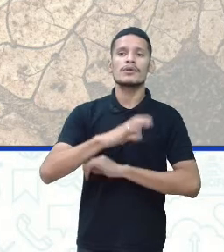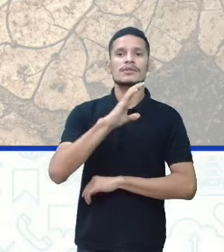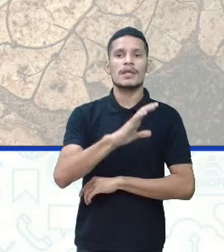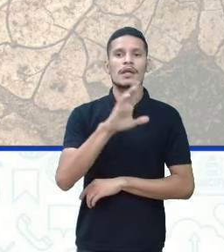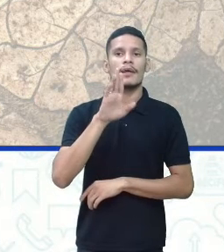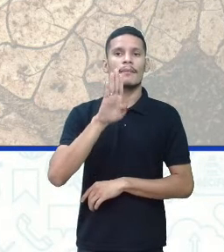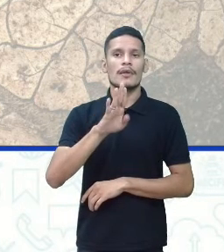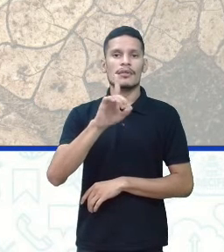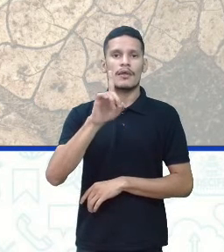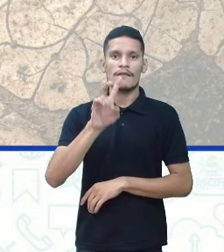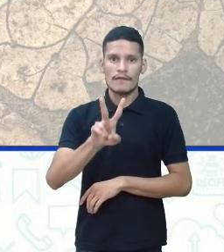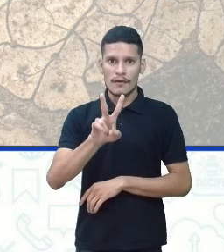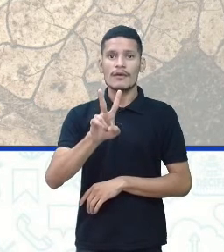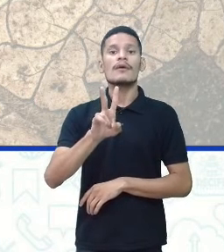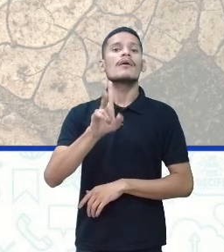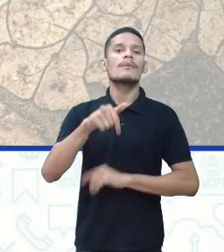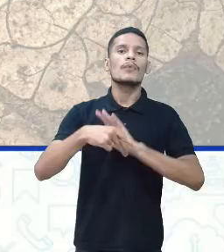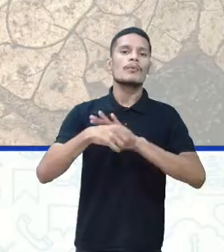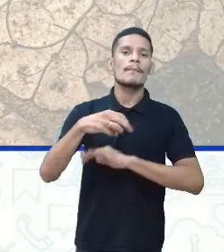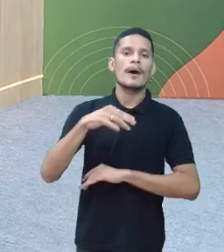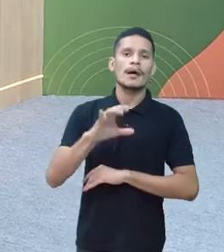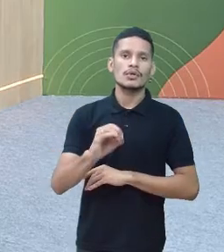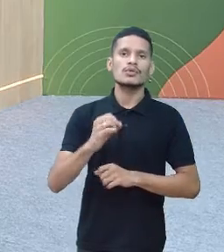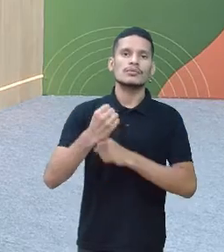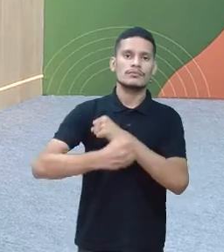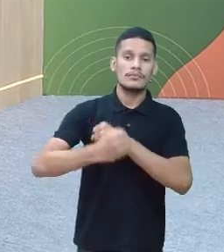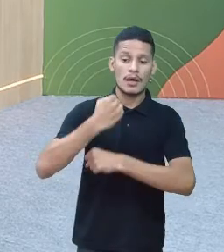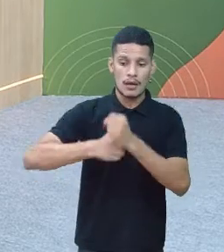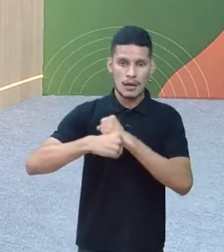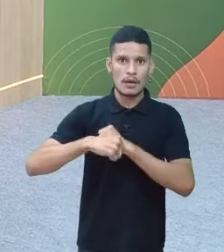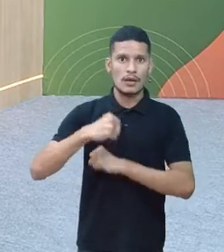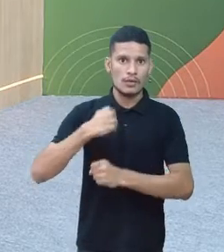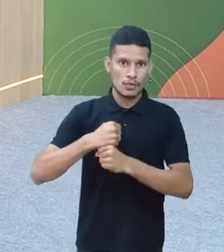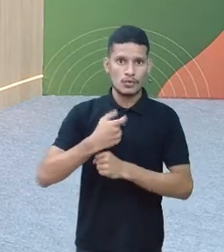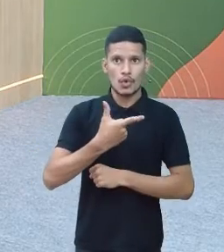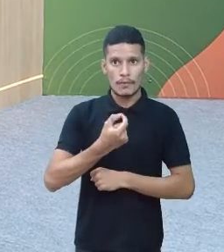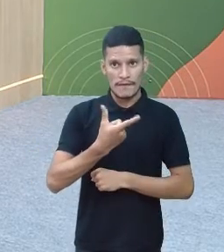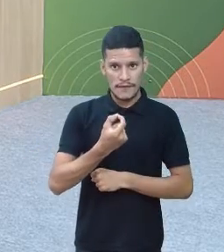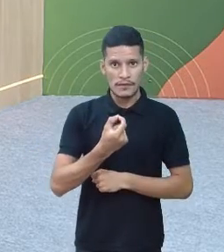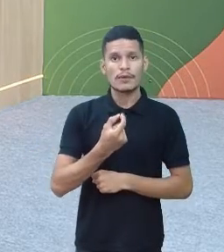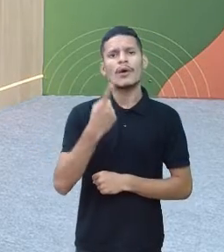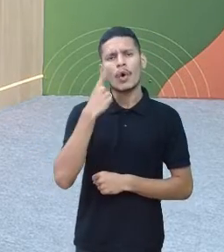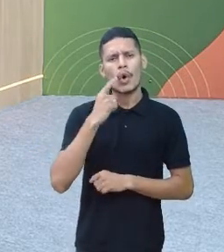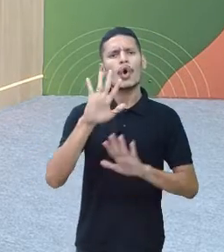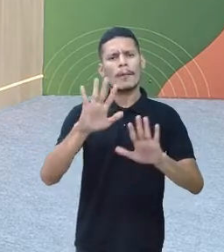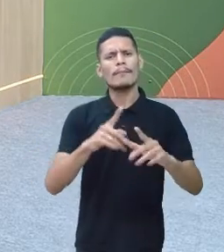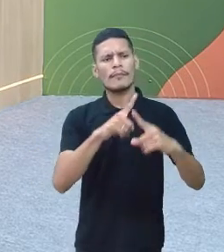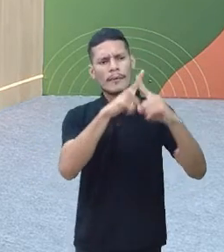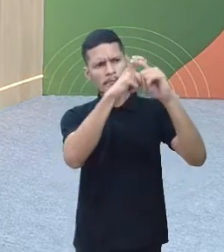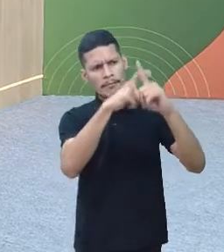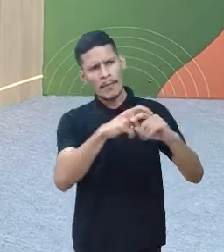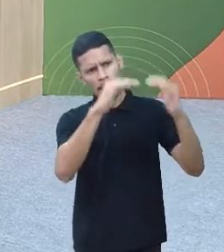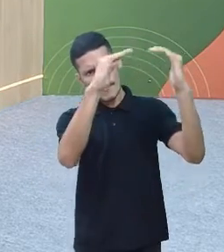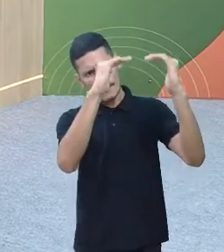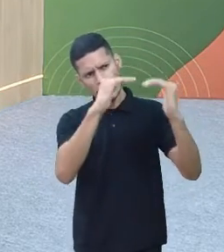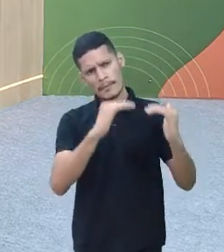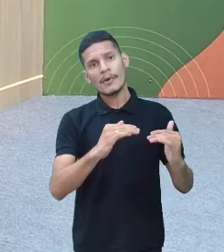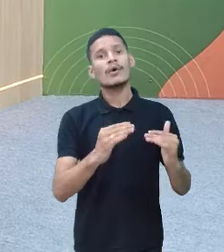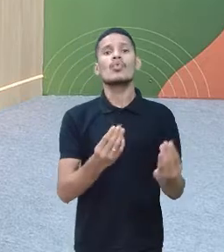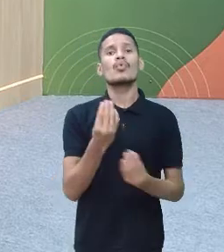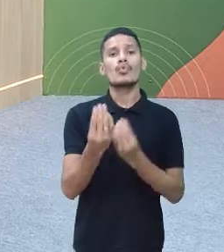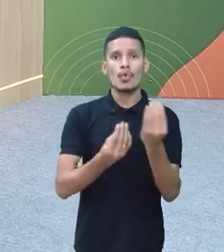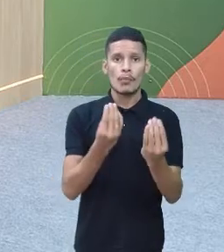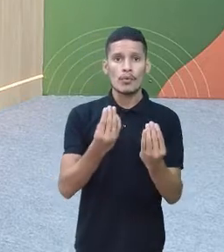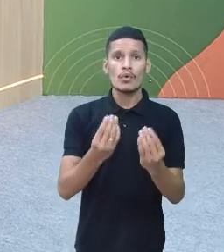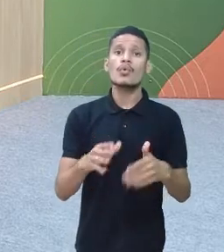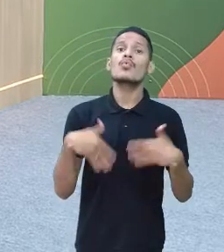CBDV, né? Em maio de 2020. E aí a gente está falando um pouquinho das classificações agora, né?